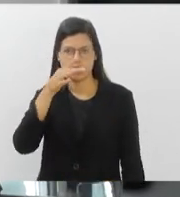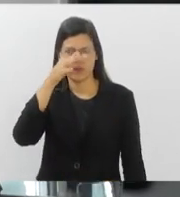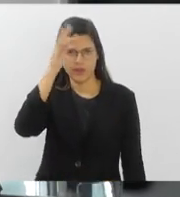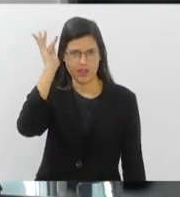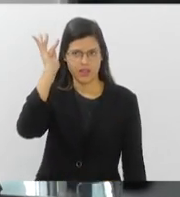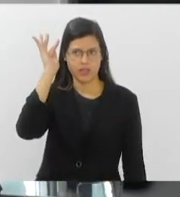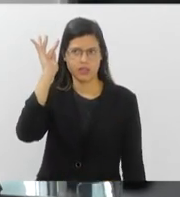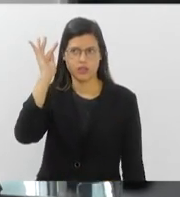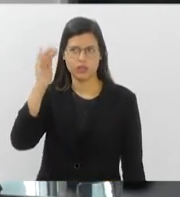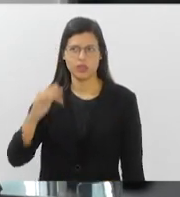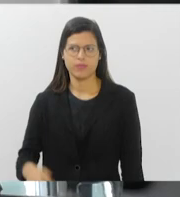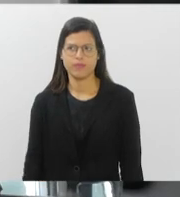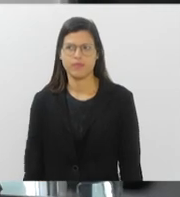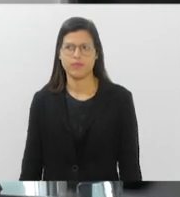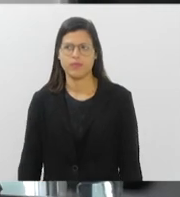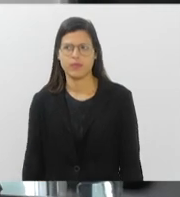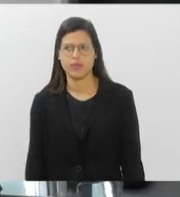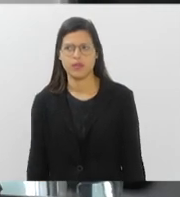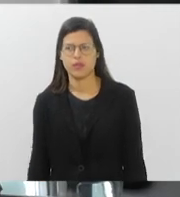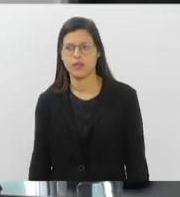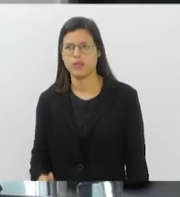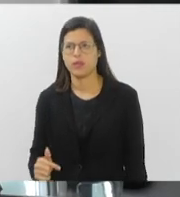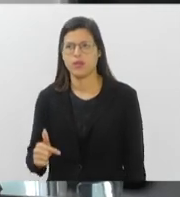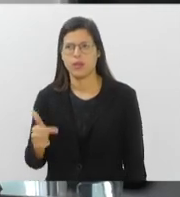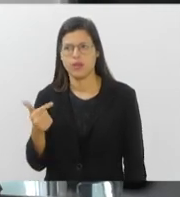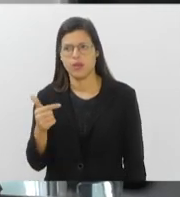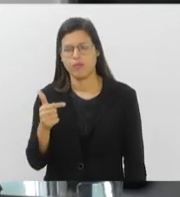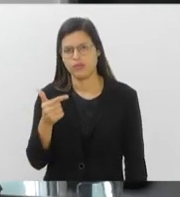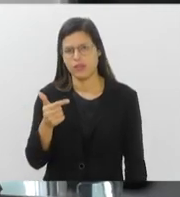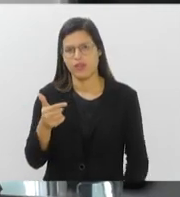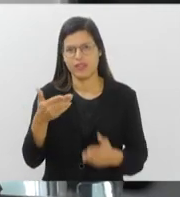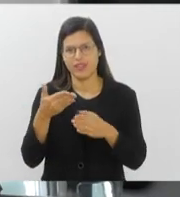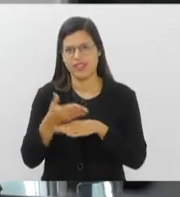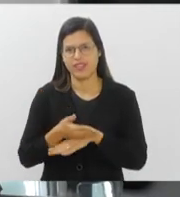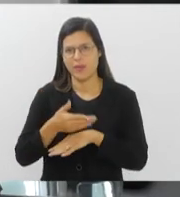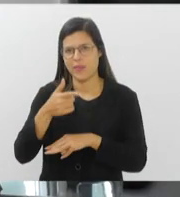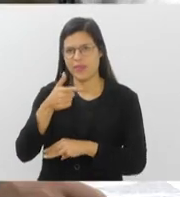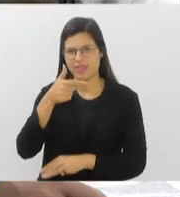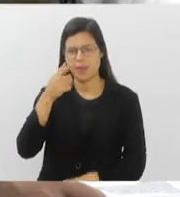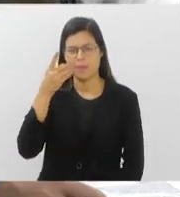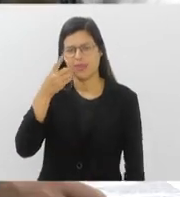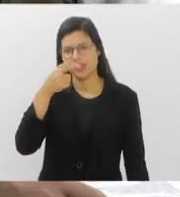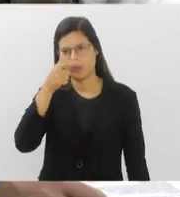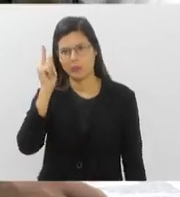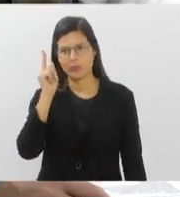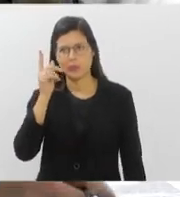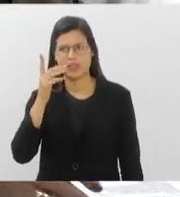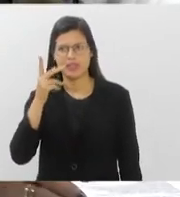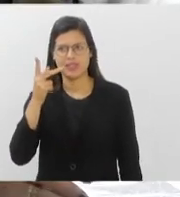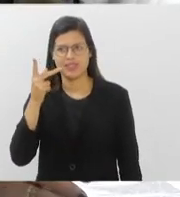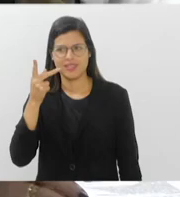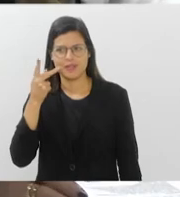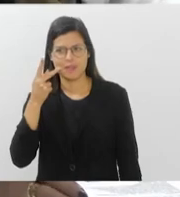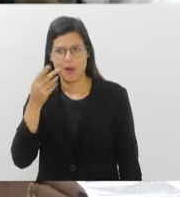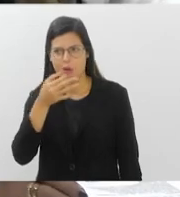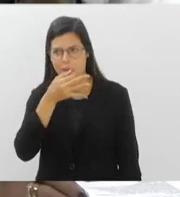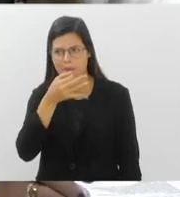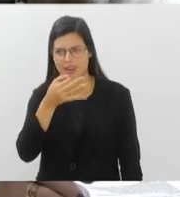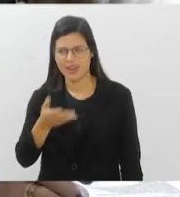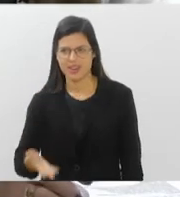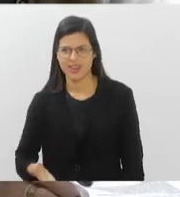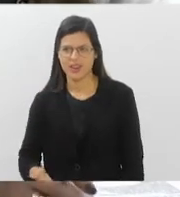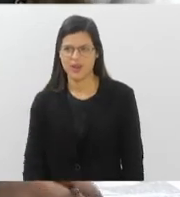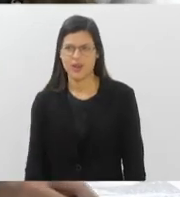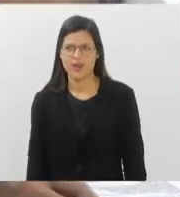Sem a intervenção do médium deputado Luiz Paulo. Do irmão do meio. Segundo o deputado Luiz Paulo, eu tenho um contato com o sagrado rápido. Então,